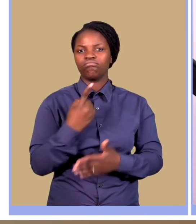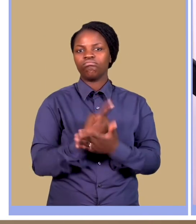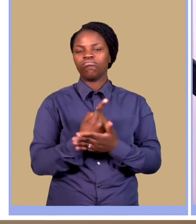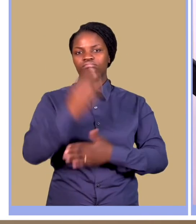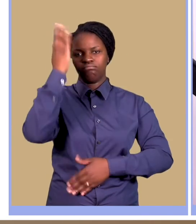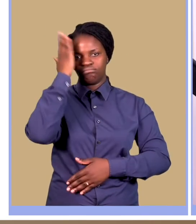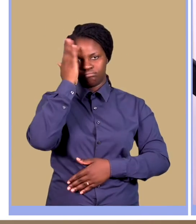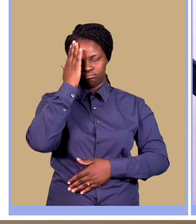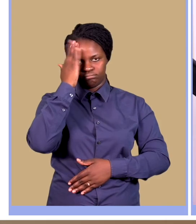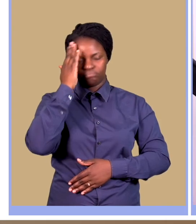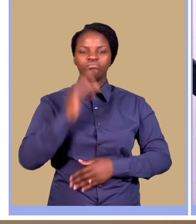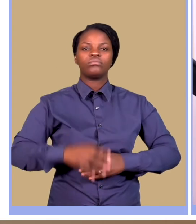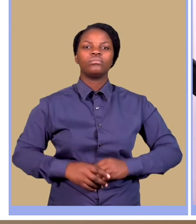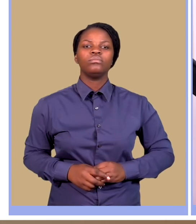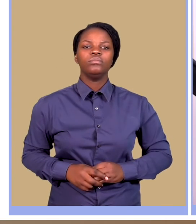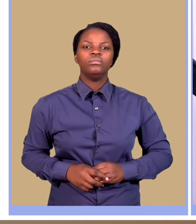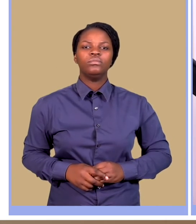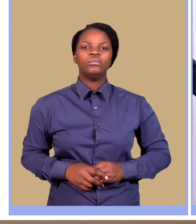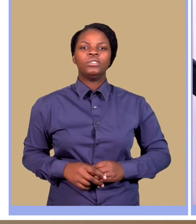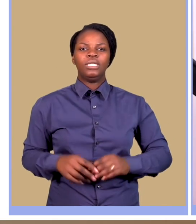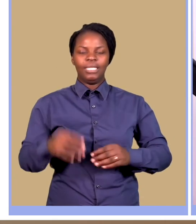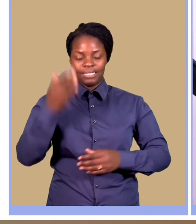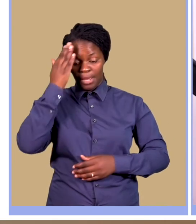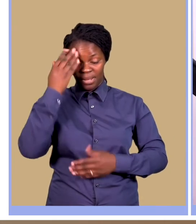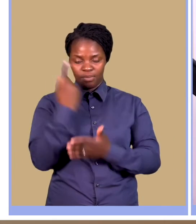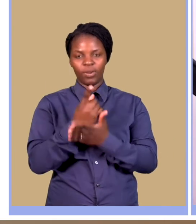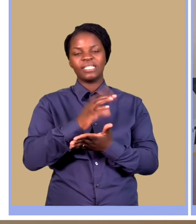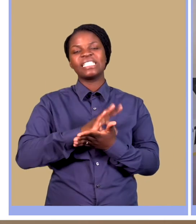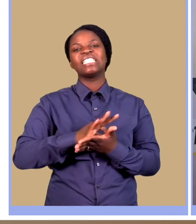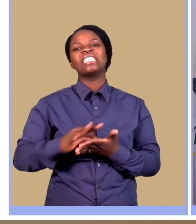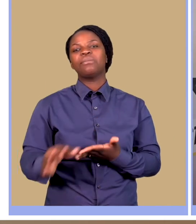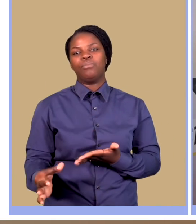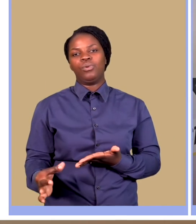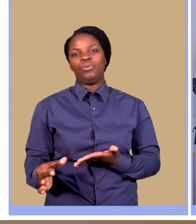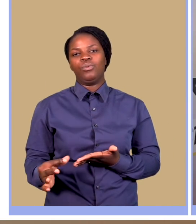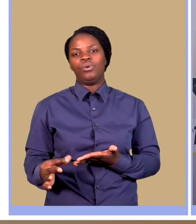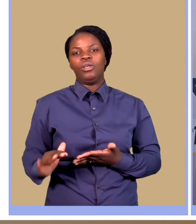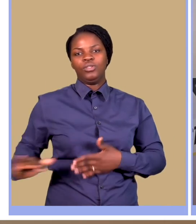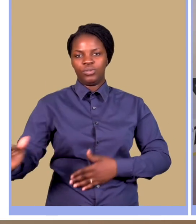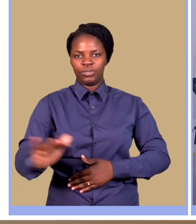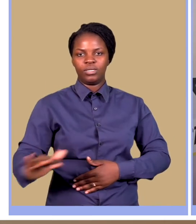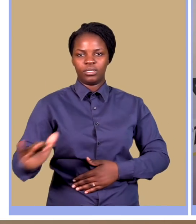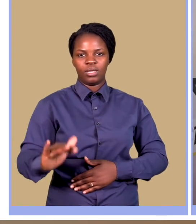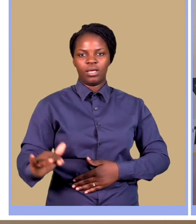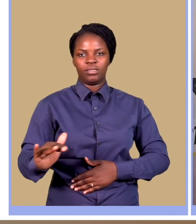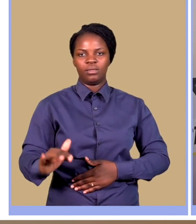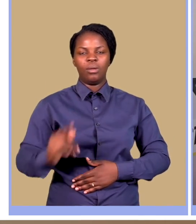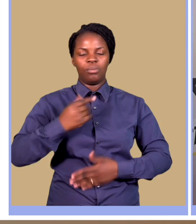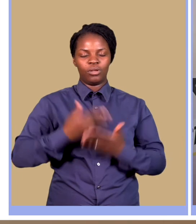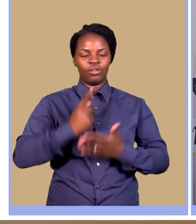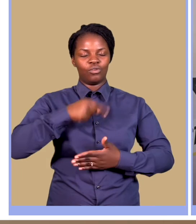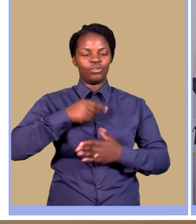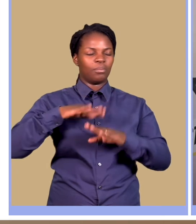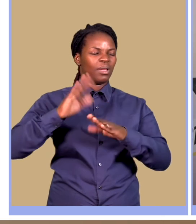consciencializados, porque todos nós temos um papel a desempenhar. E muito obrigado. Todos nós temos um papel a desempenhar. Muito obrigado